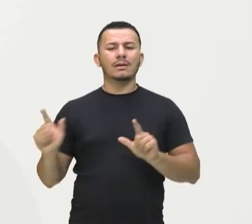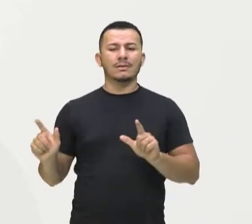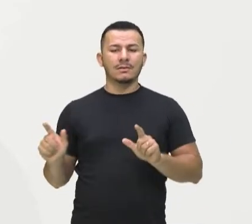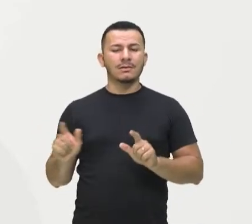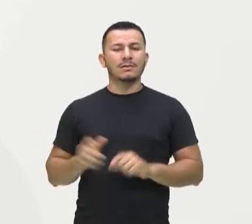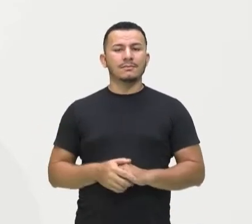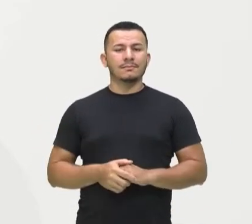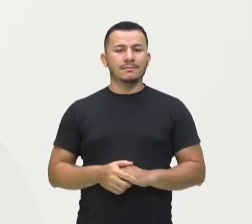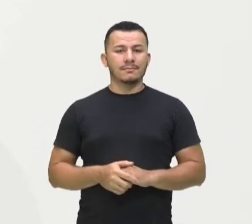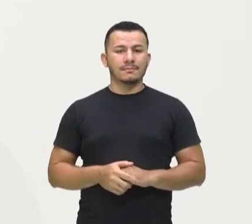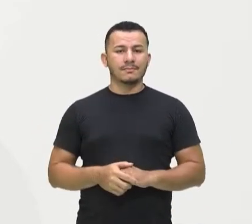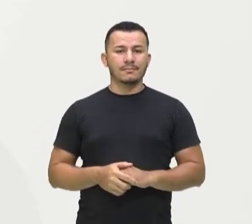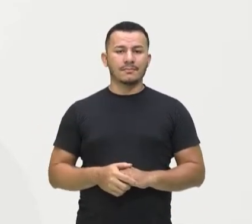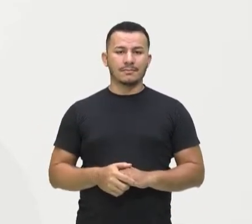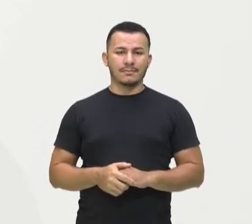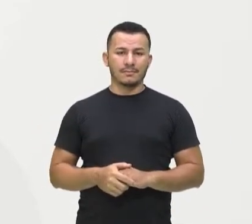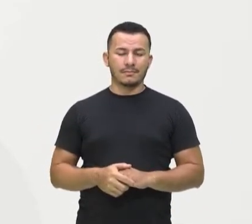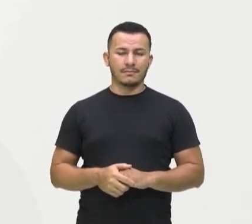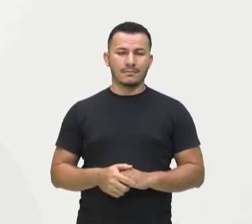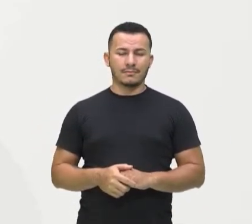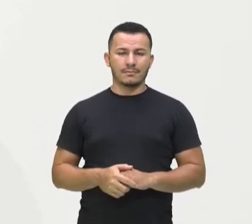coisa muito interessante aqui, ó.